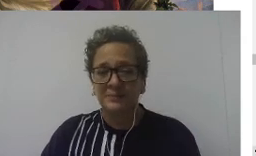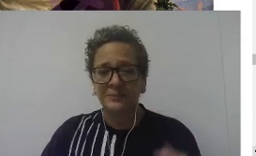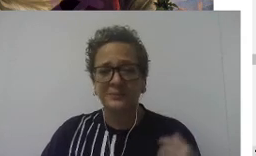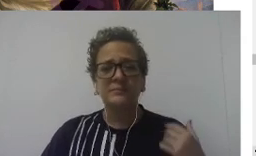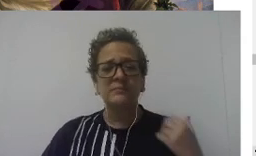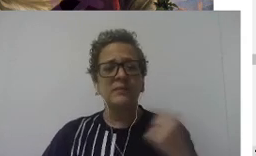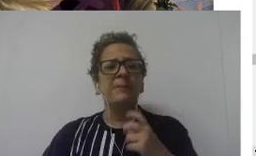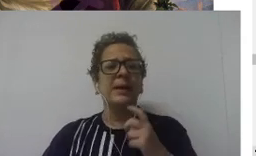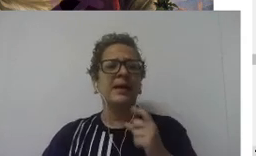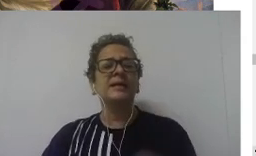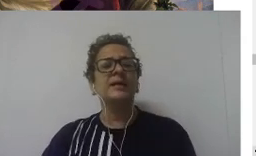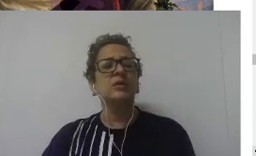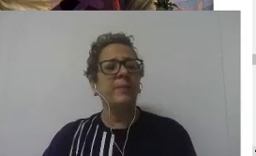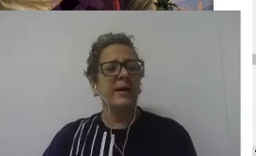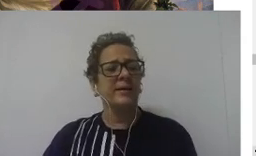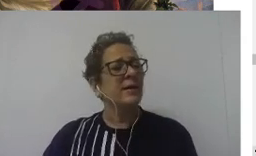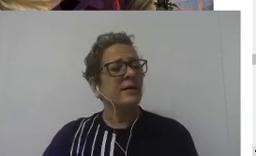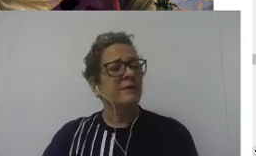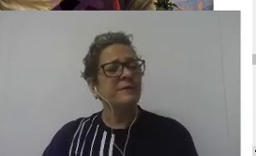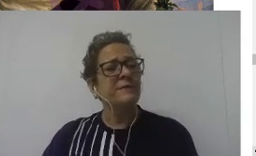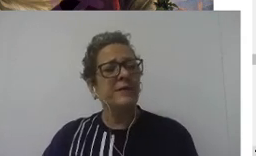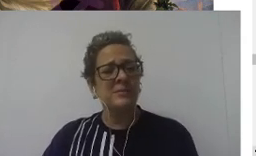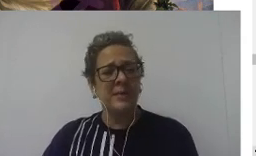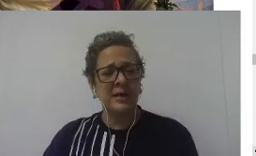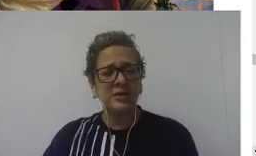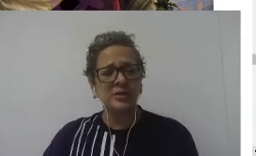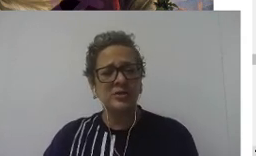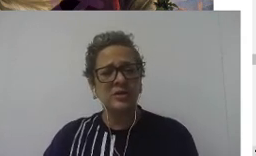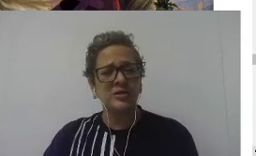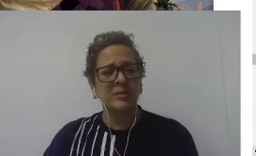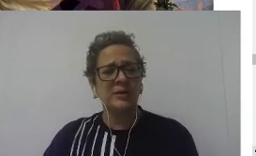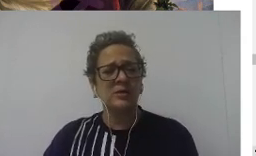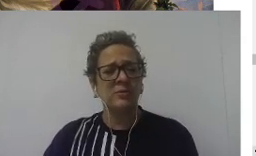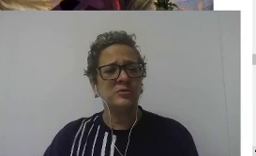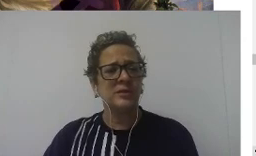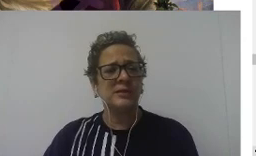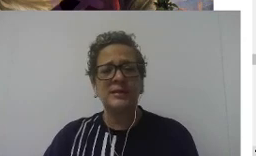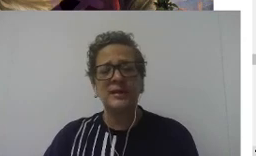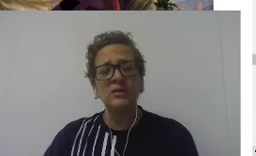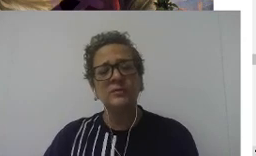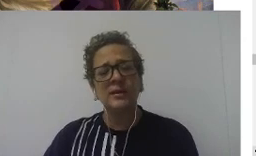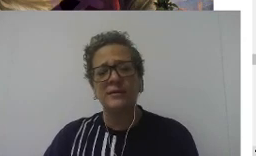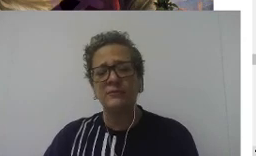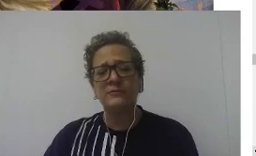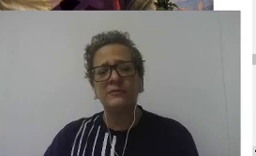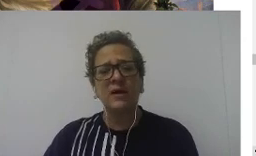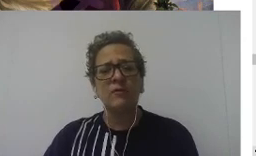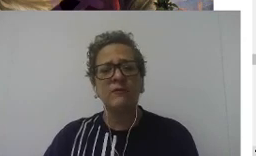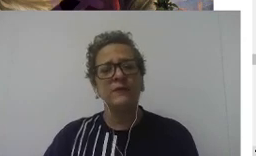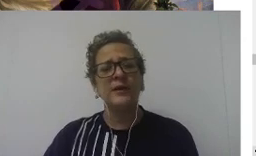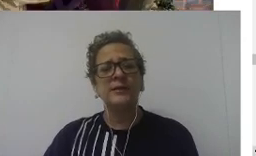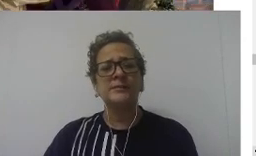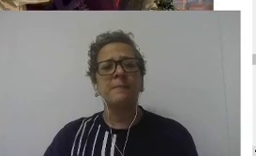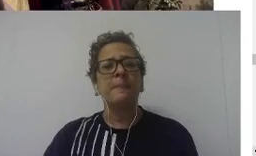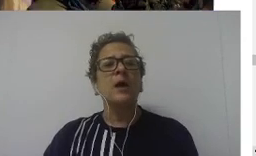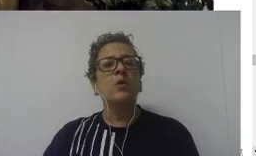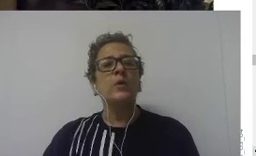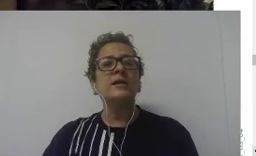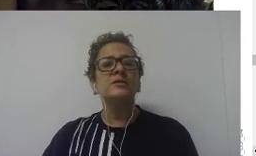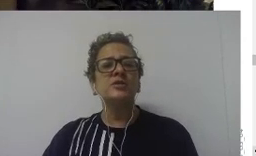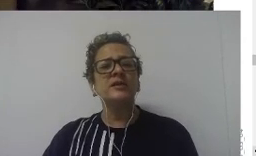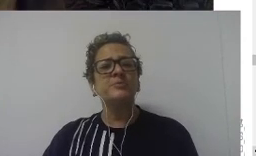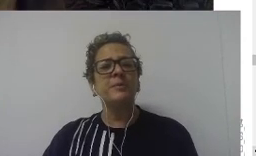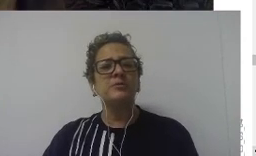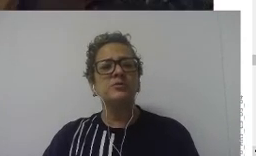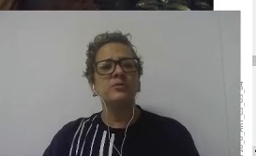casar, para a alegria do pai. Infelizmente, a história de amor entre Romeu e Julieta não teve um final feliz.